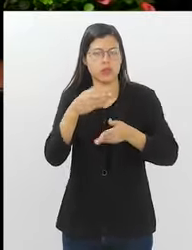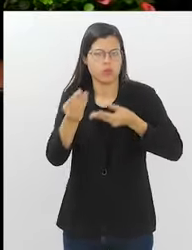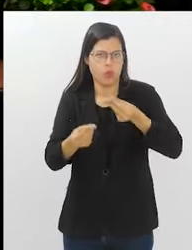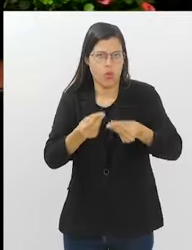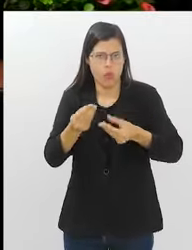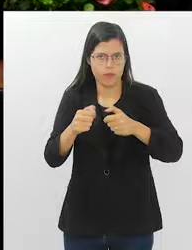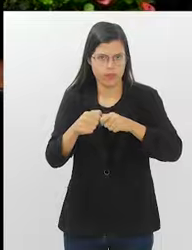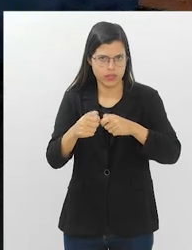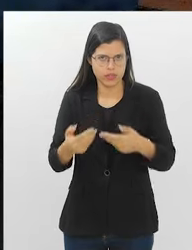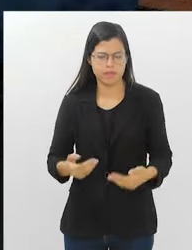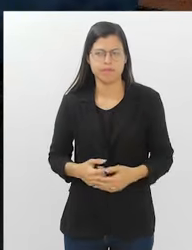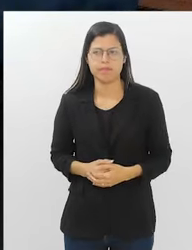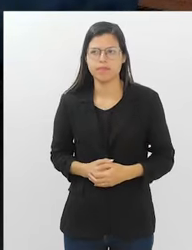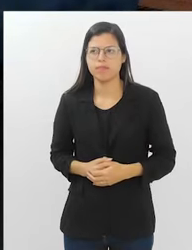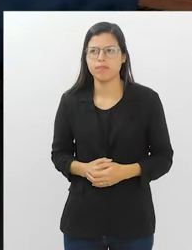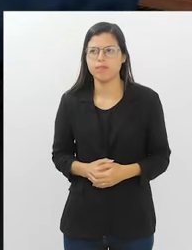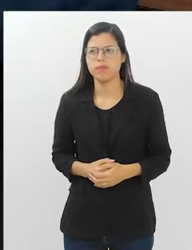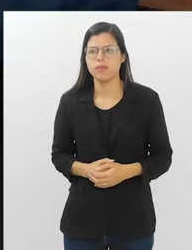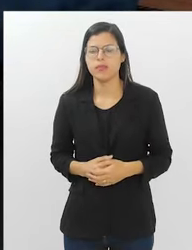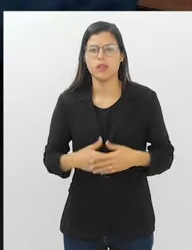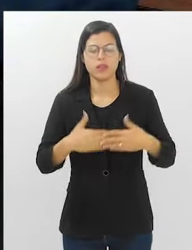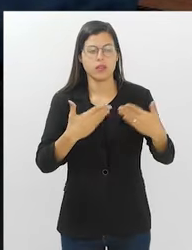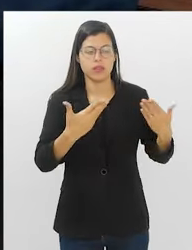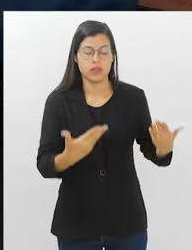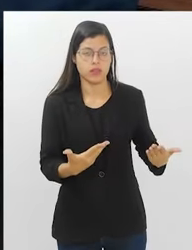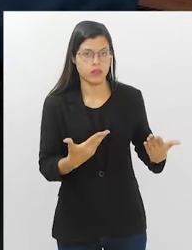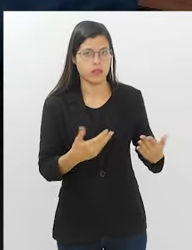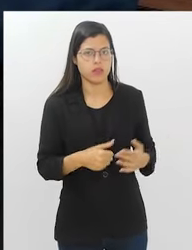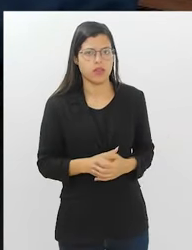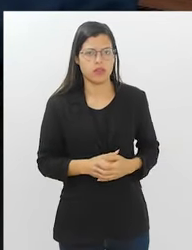de como proceder. Bem, Alexandre,